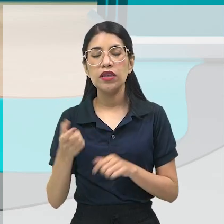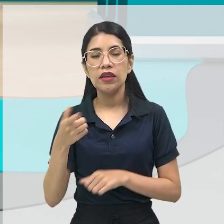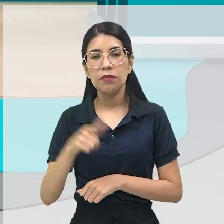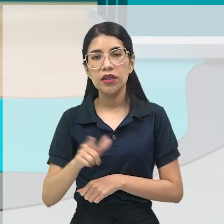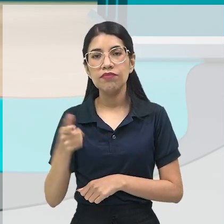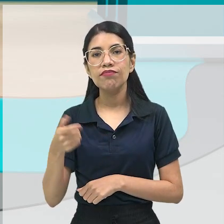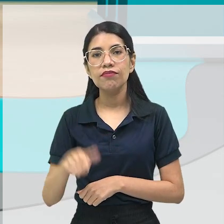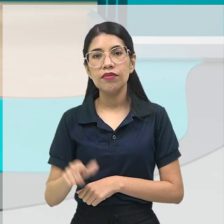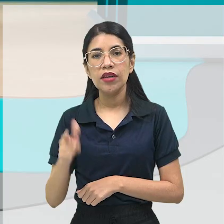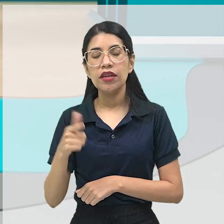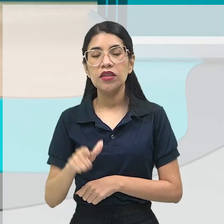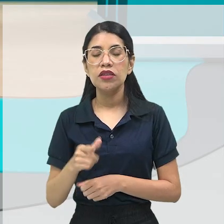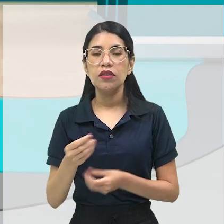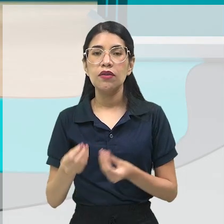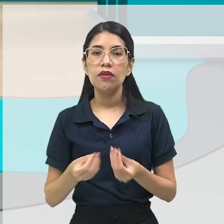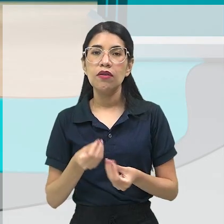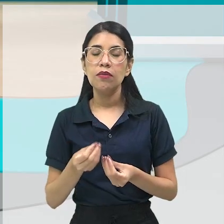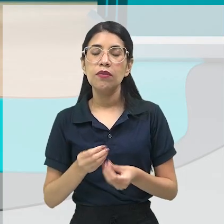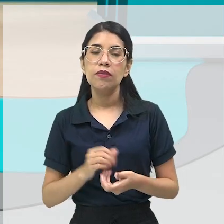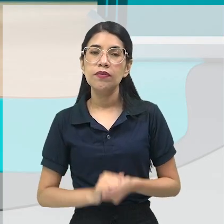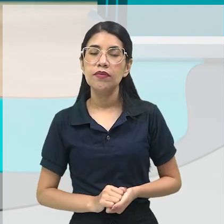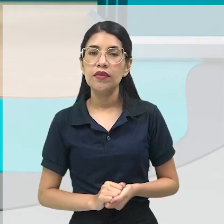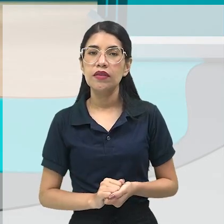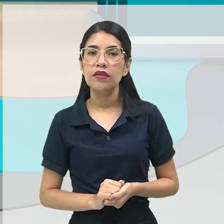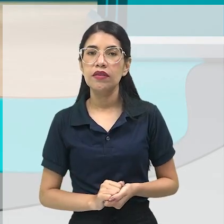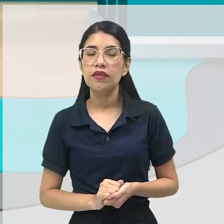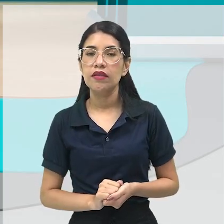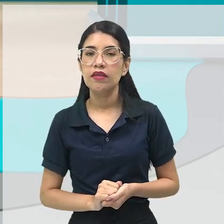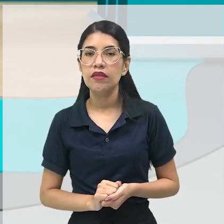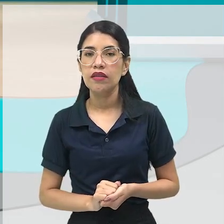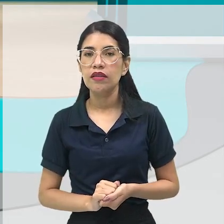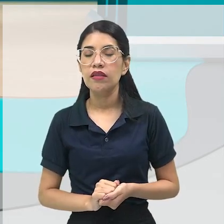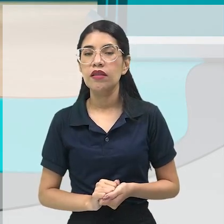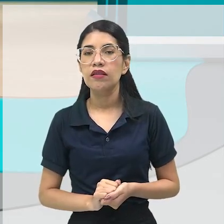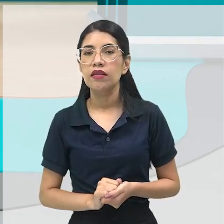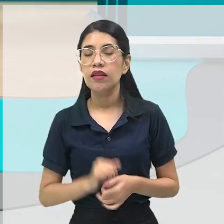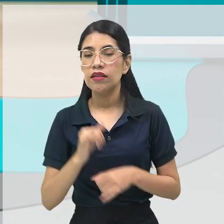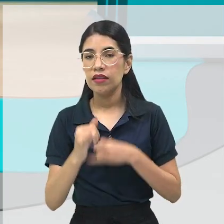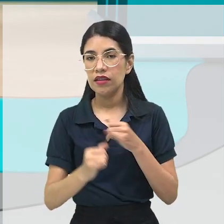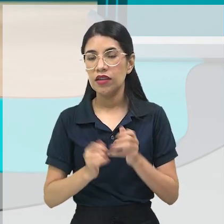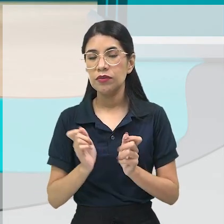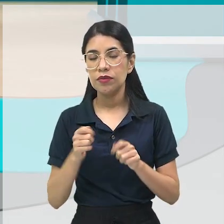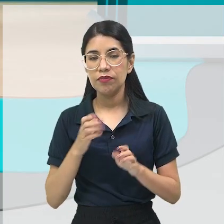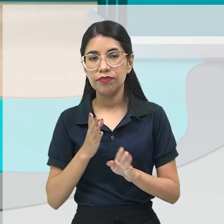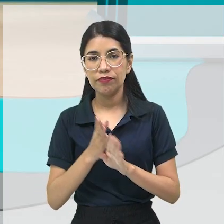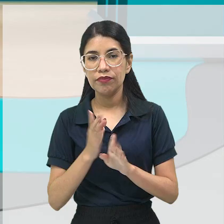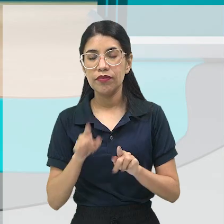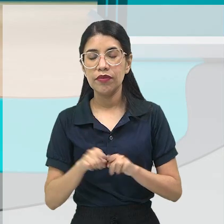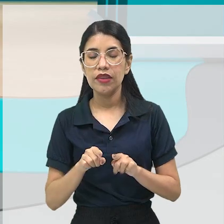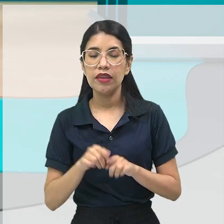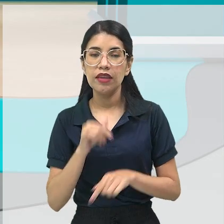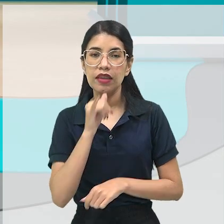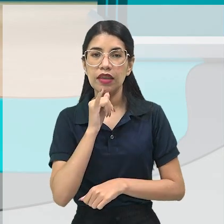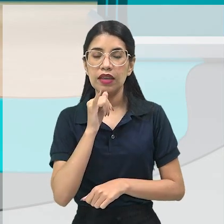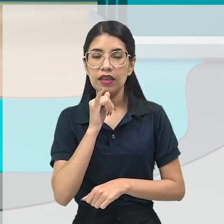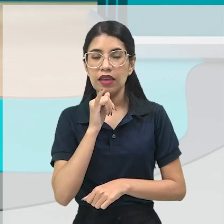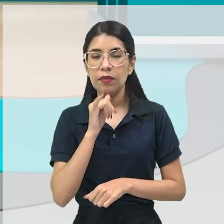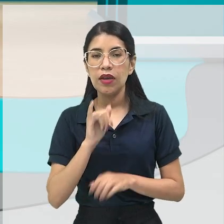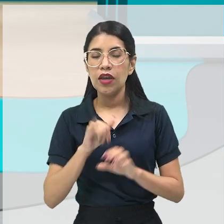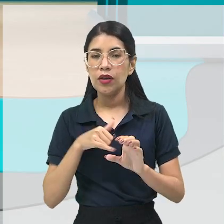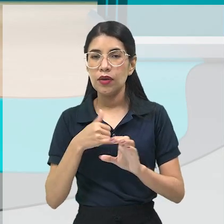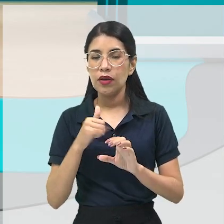repeat lá na nossa plataforma de preferência, não é mesmo? Então, eu tenho exemplos como YouTube